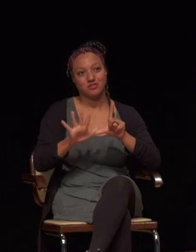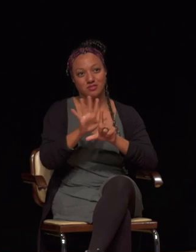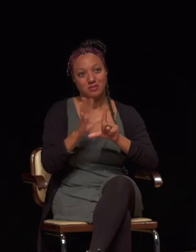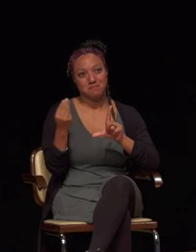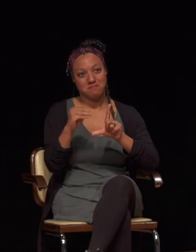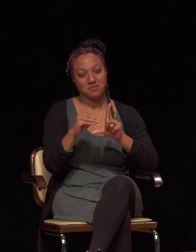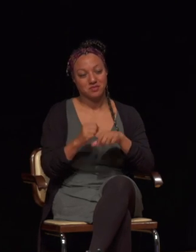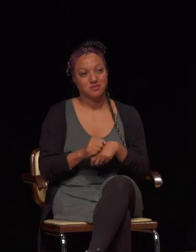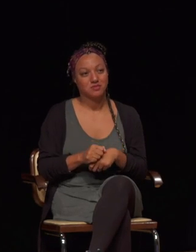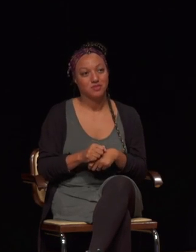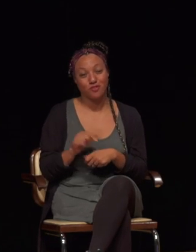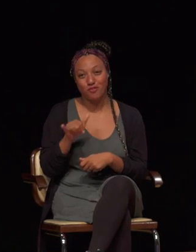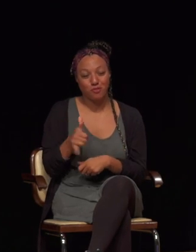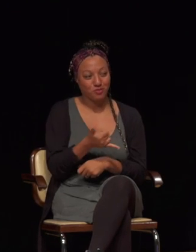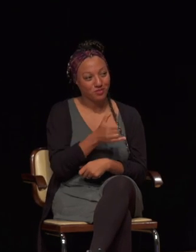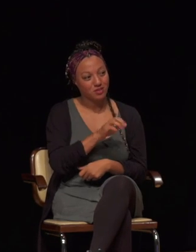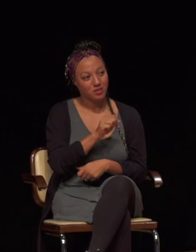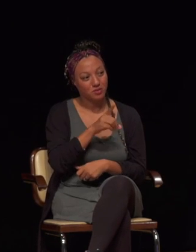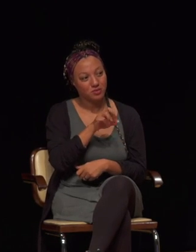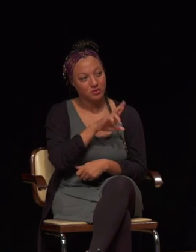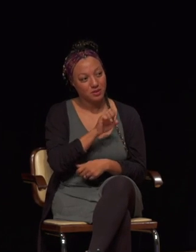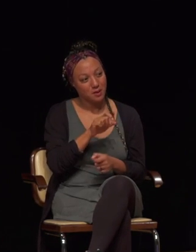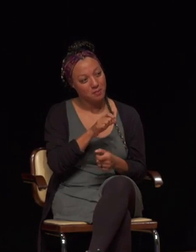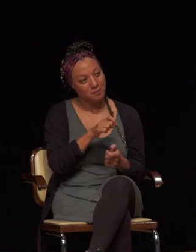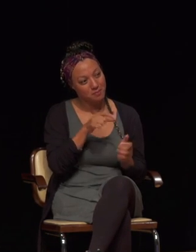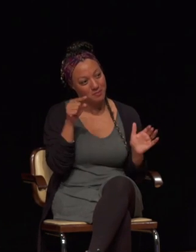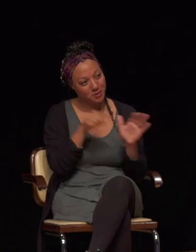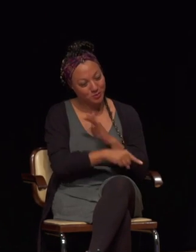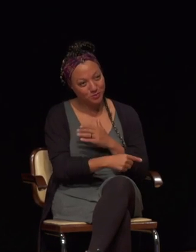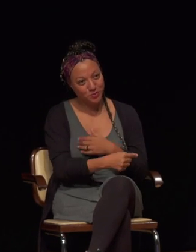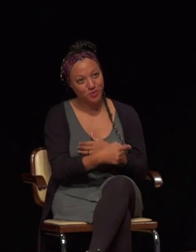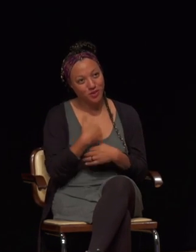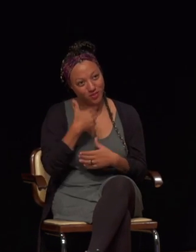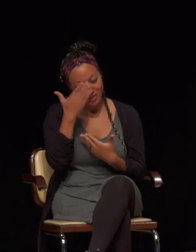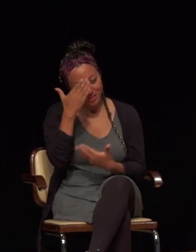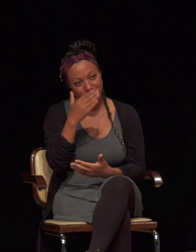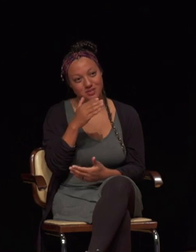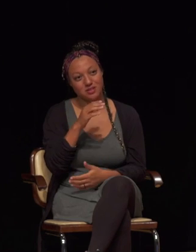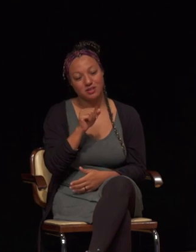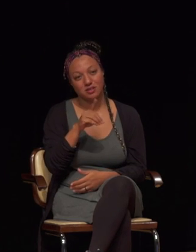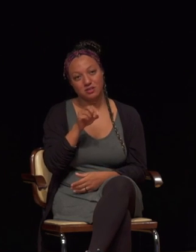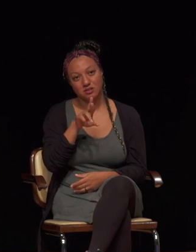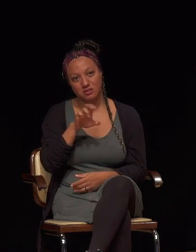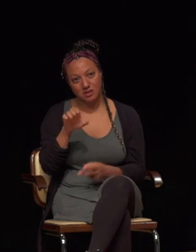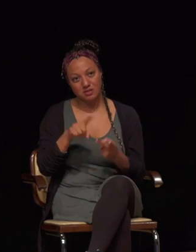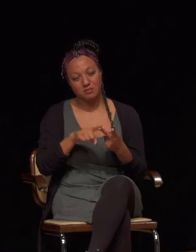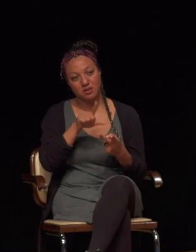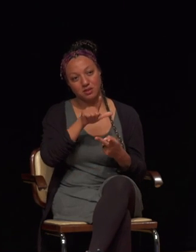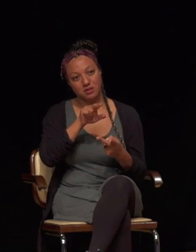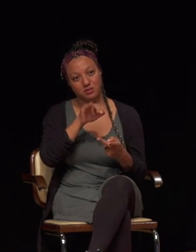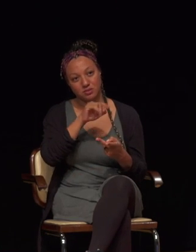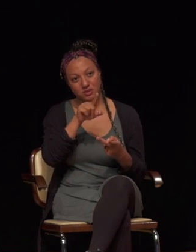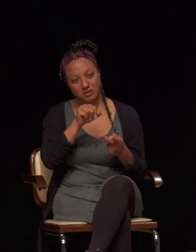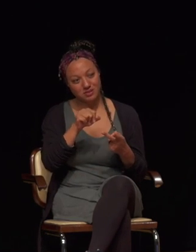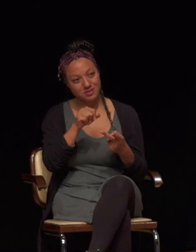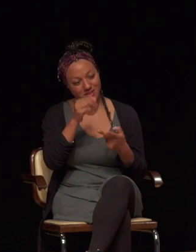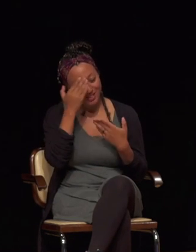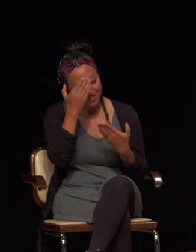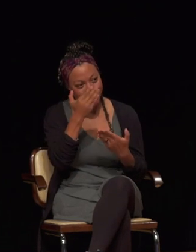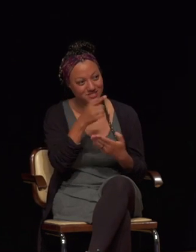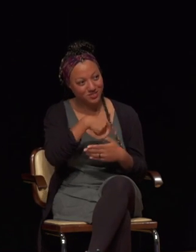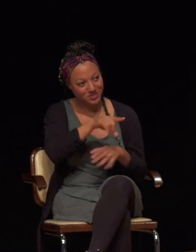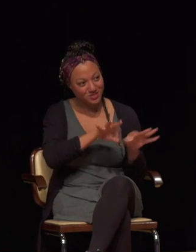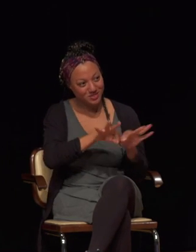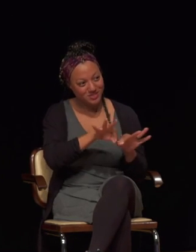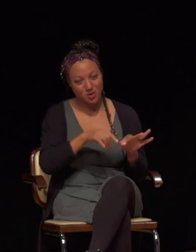bom eu vou aproveitar que o André fez a pergunta para agradecer o André e a Luísa que organizaram Esse seminário brilhantemente eu não vou dizer que a